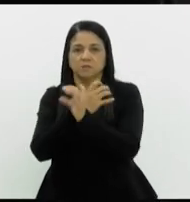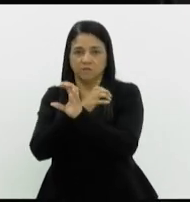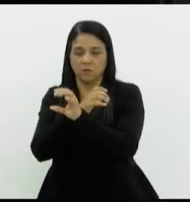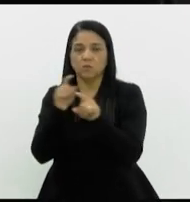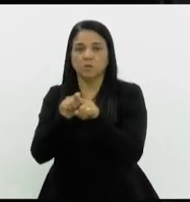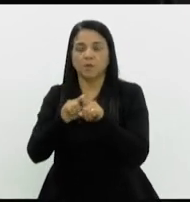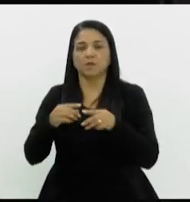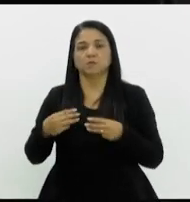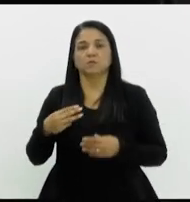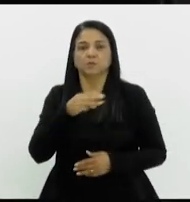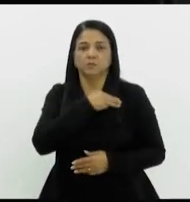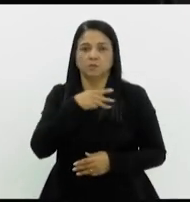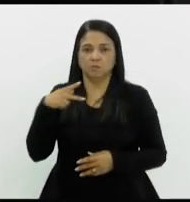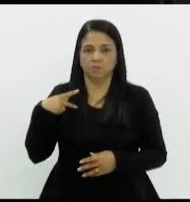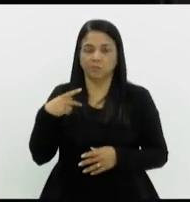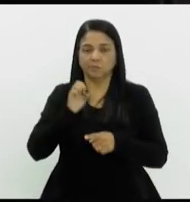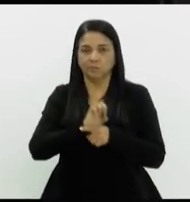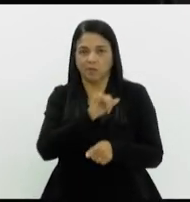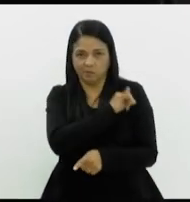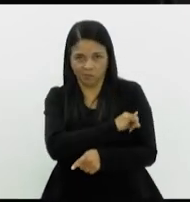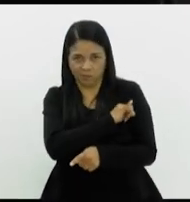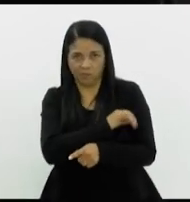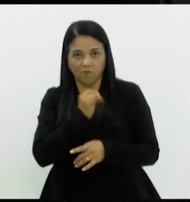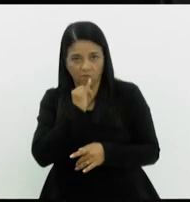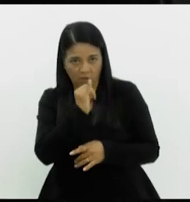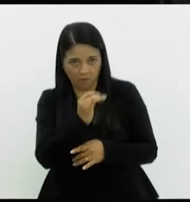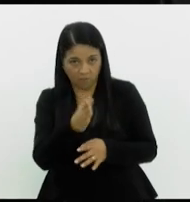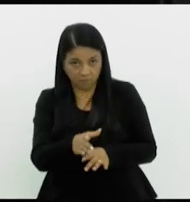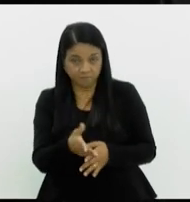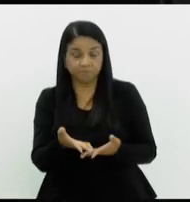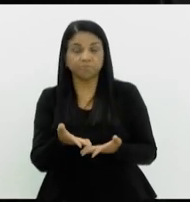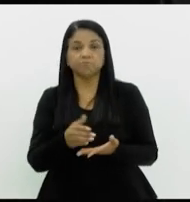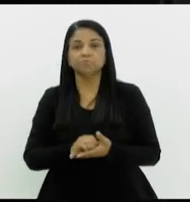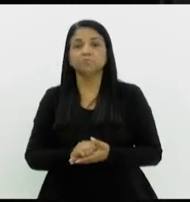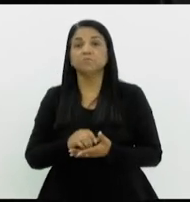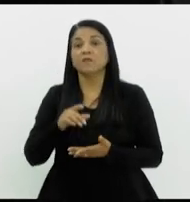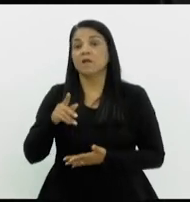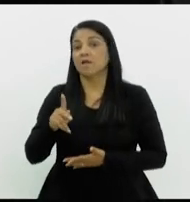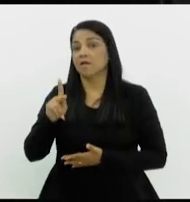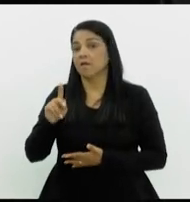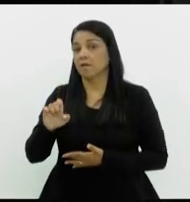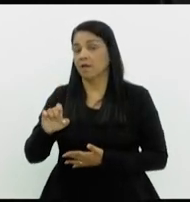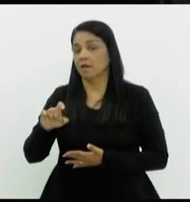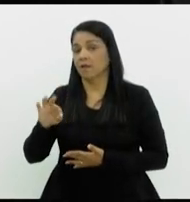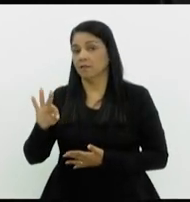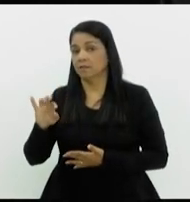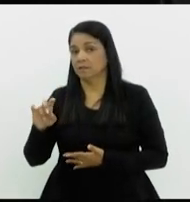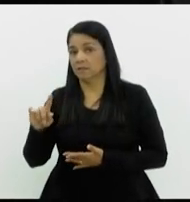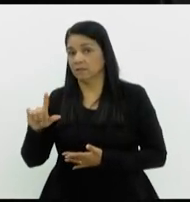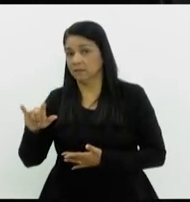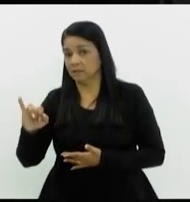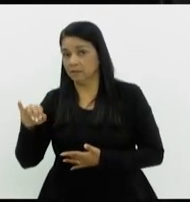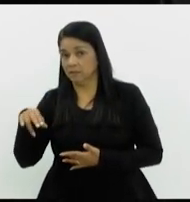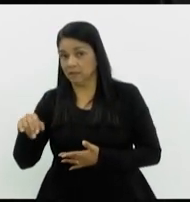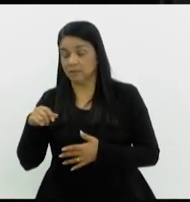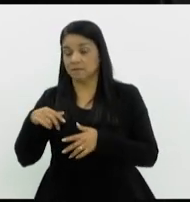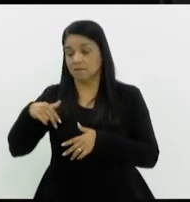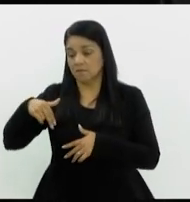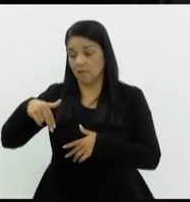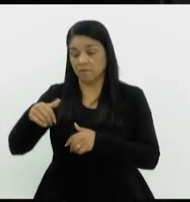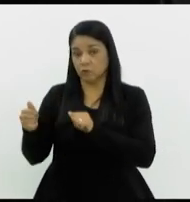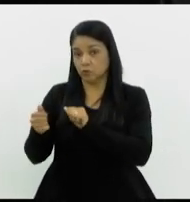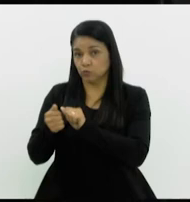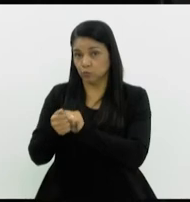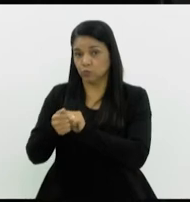do Ministério Público do Estado do Rio de Janeiro. E a Kathleen Romeu caminhava naquele momento com a sua avó,